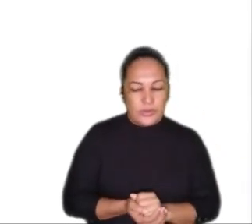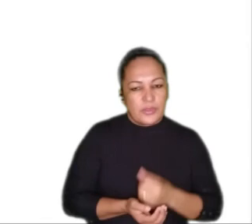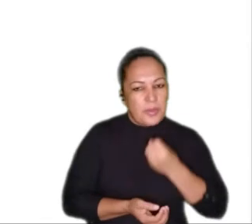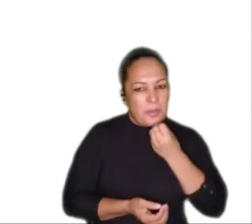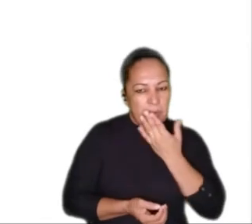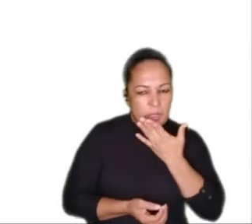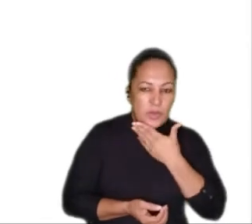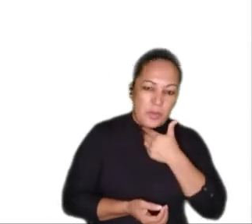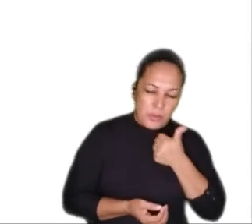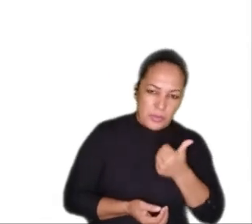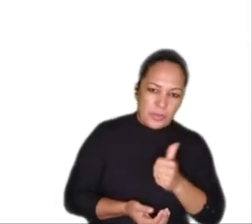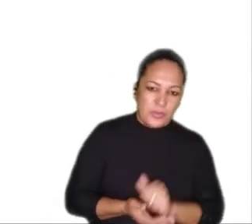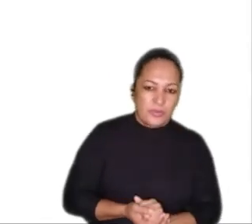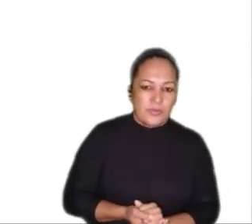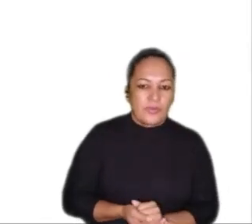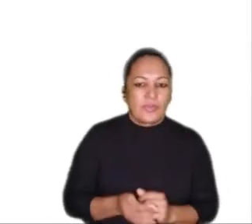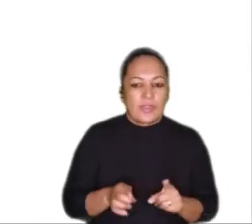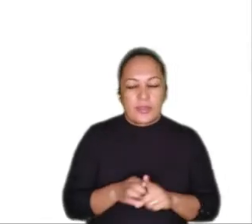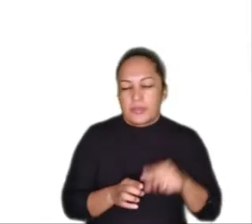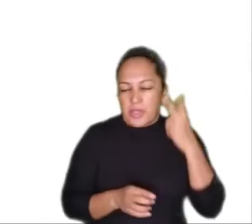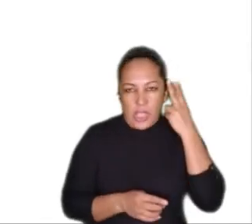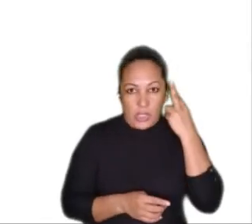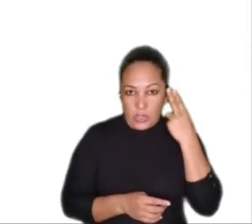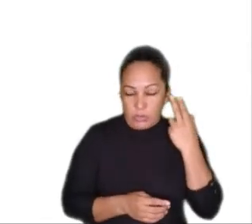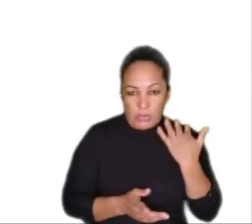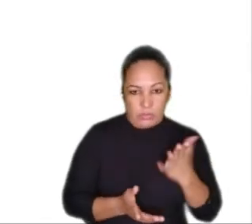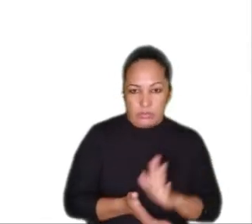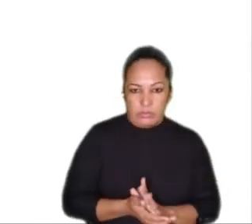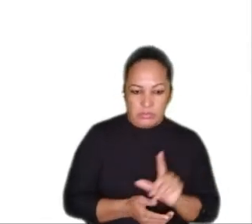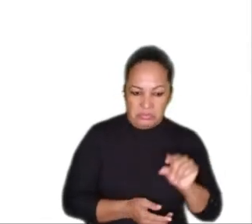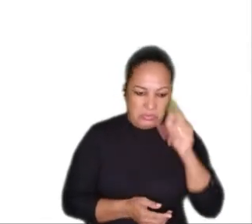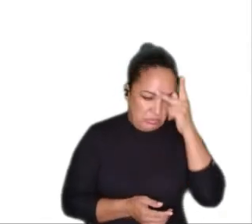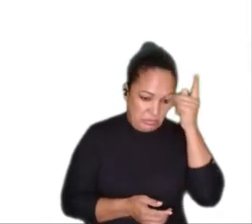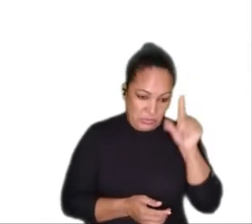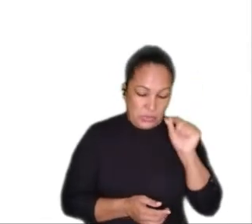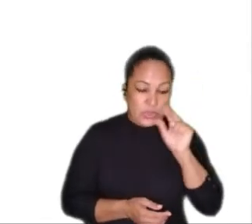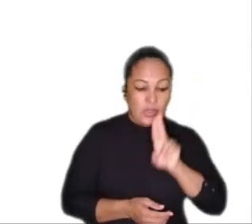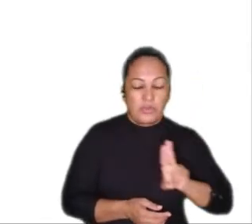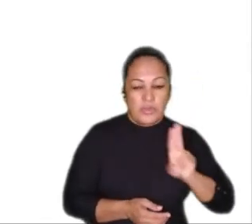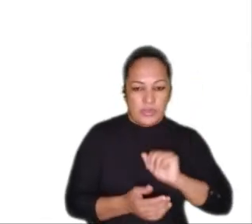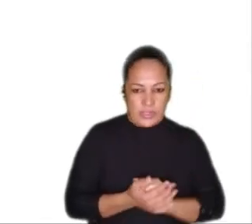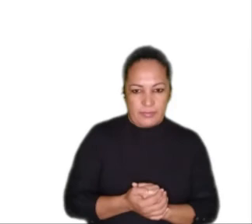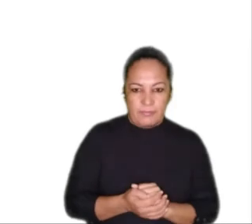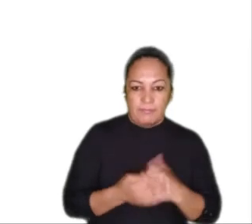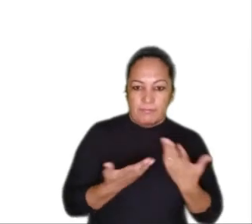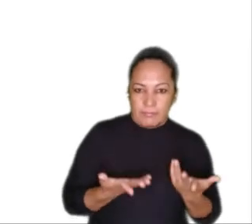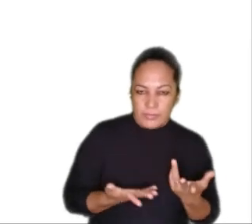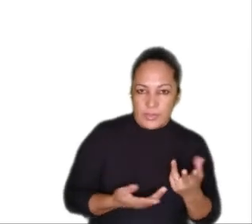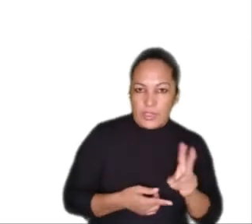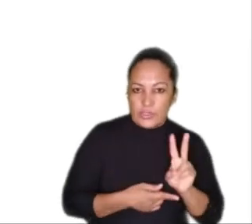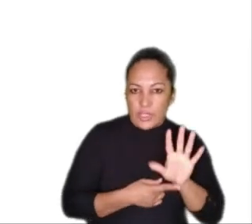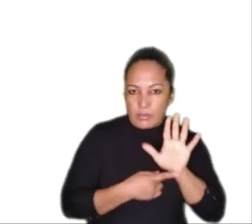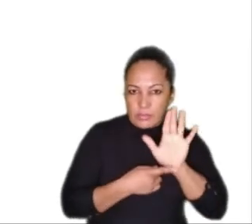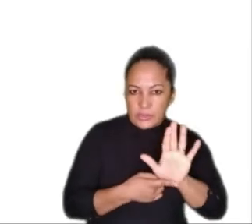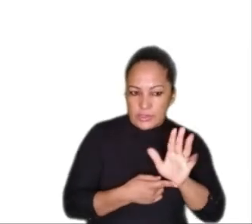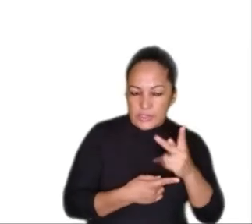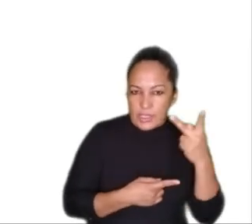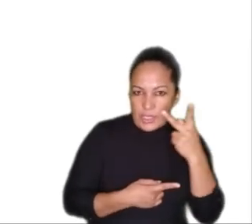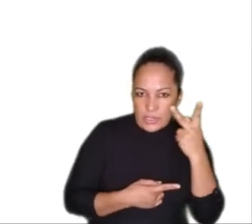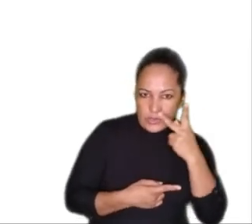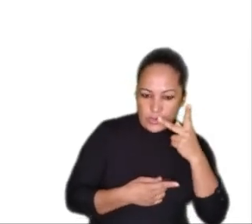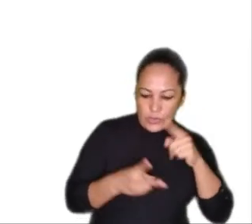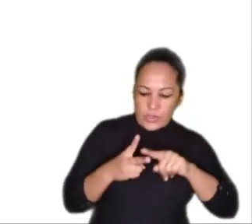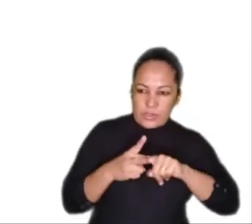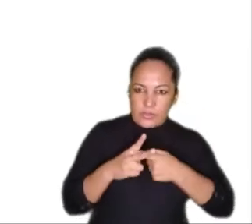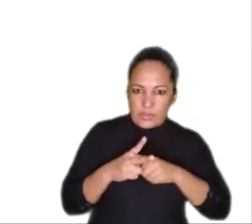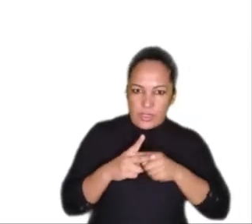às vezes eu tenho mais expertise no MySQL do que no Postgre, isso é normal, tá? Muito bem, então tá apresentado as duas